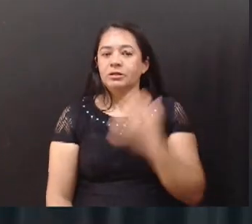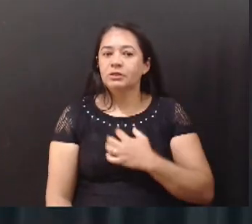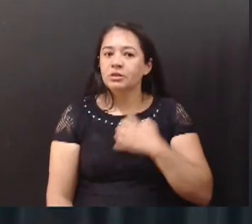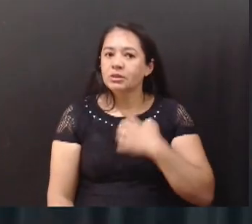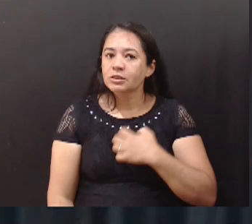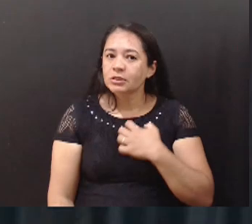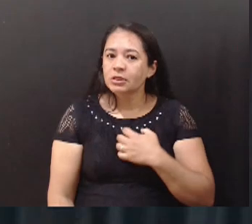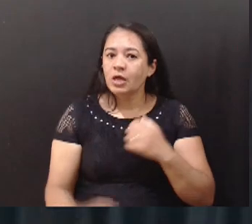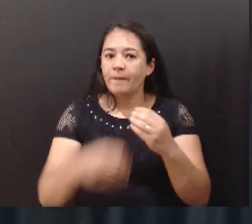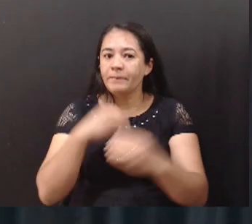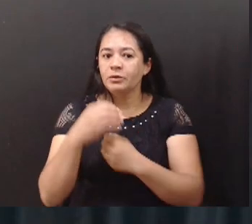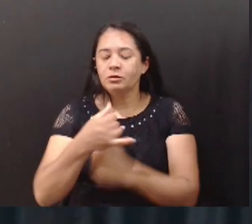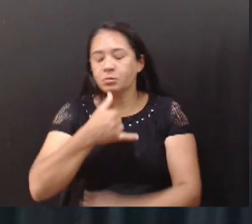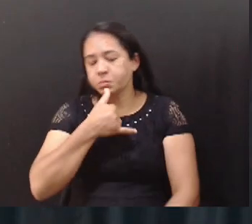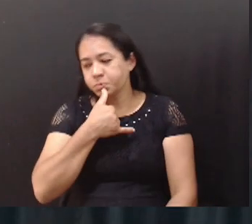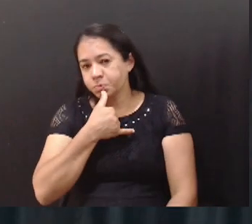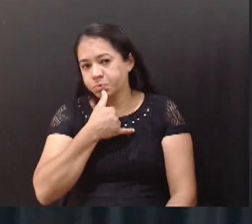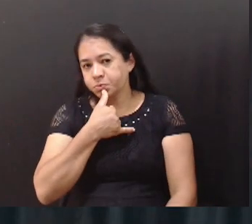tristeza acaba sendo